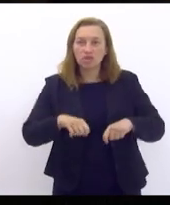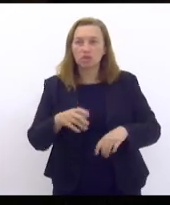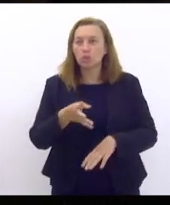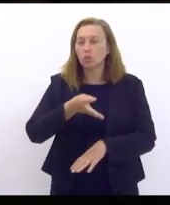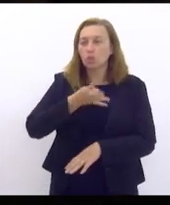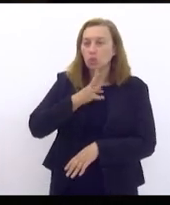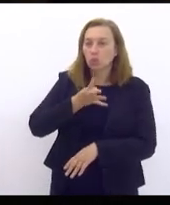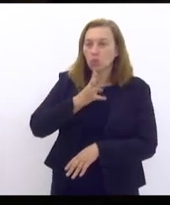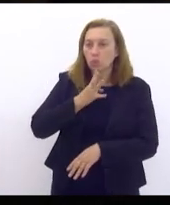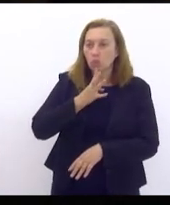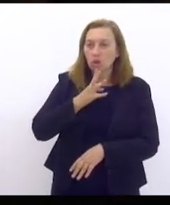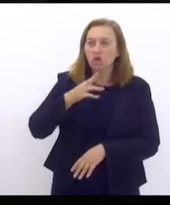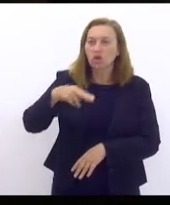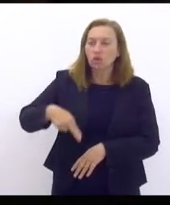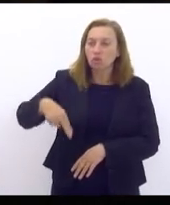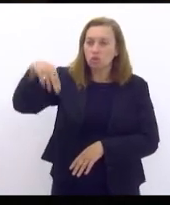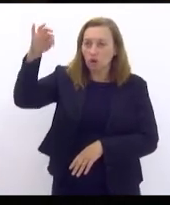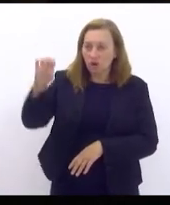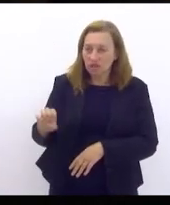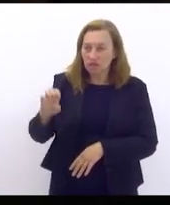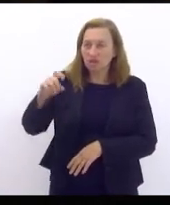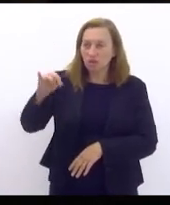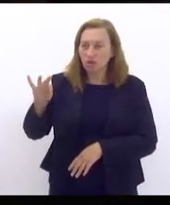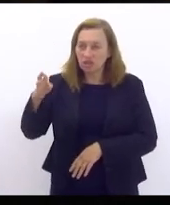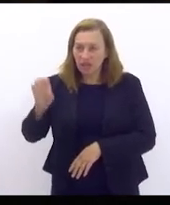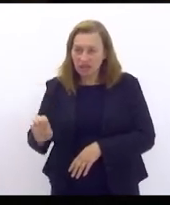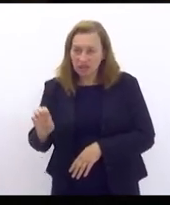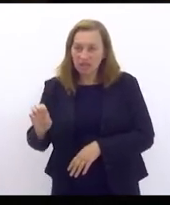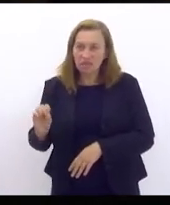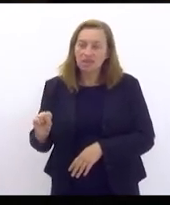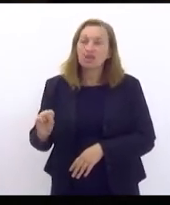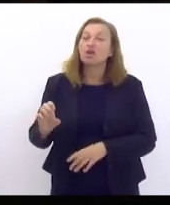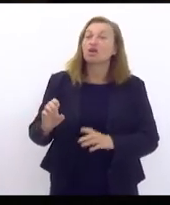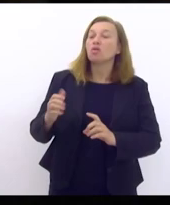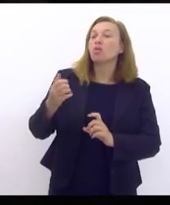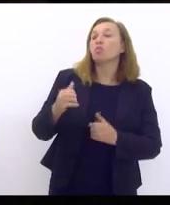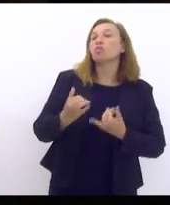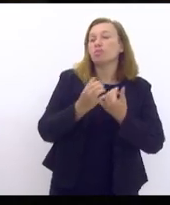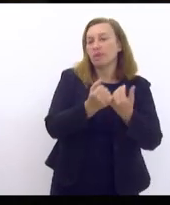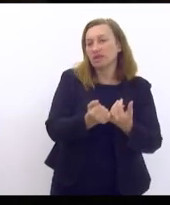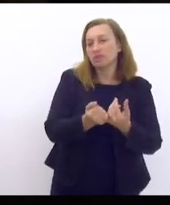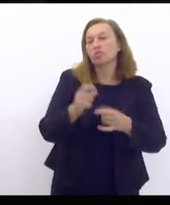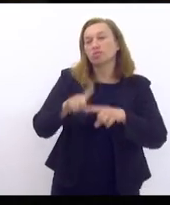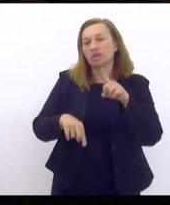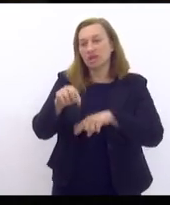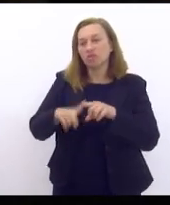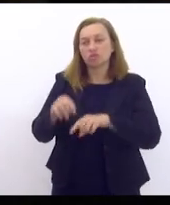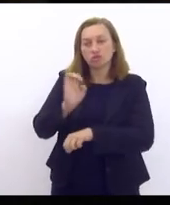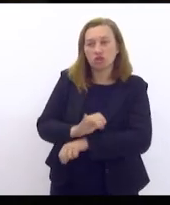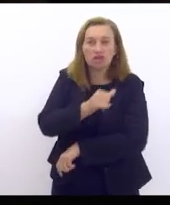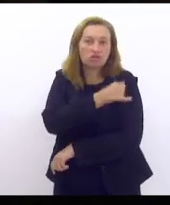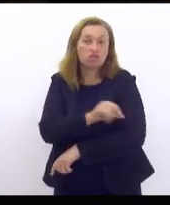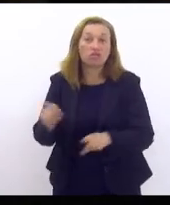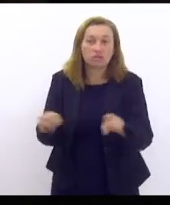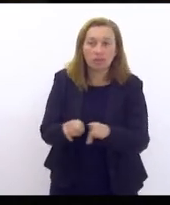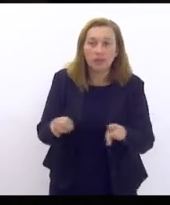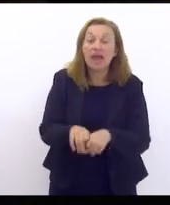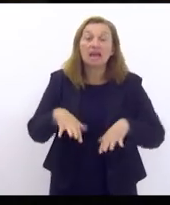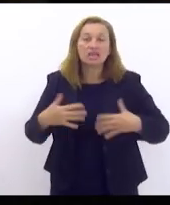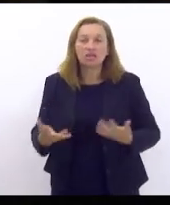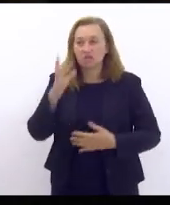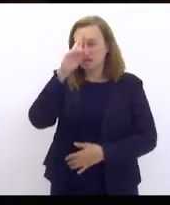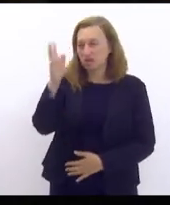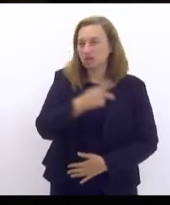reconhecer o Norte e o Nordeste como patrimônios imateriais do Estado do Rio de Janeiro também. Então,